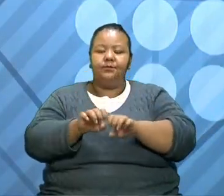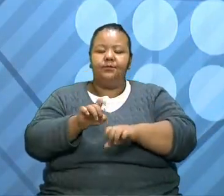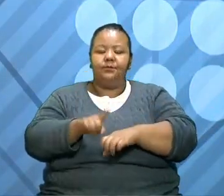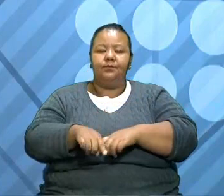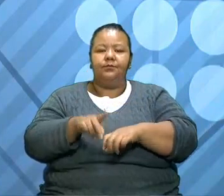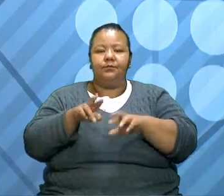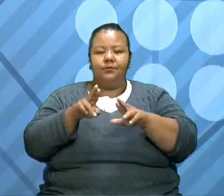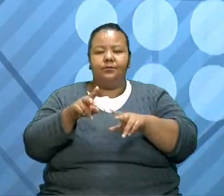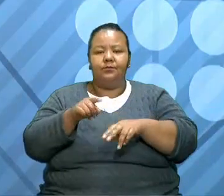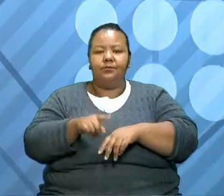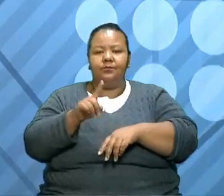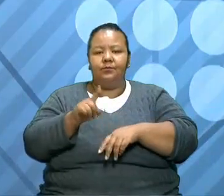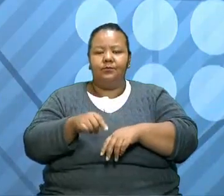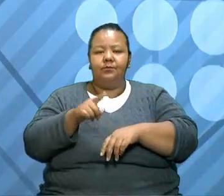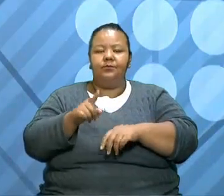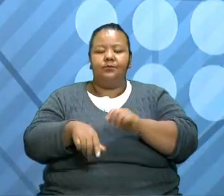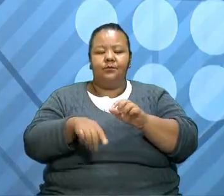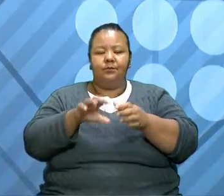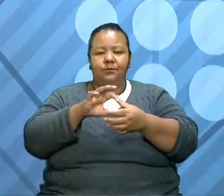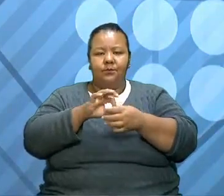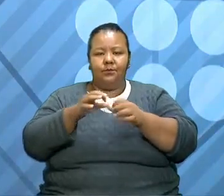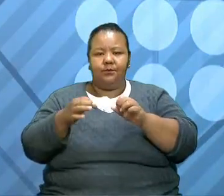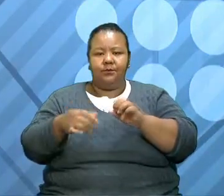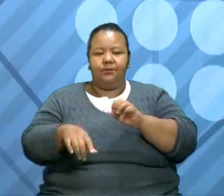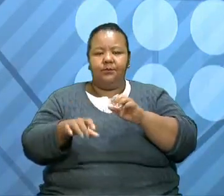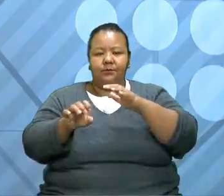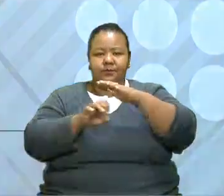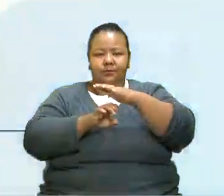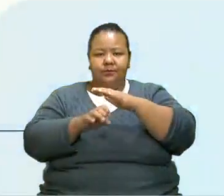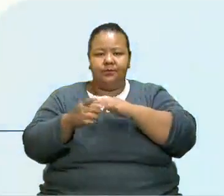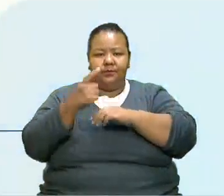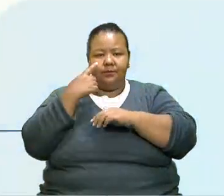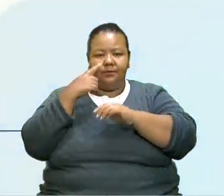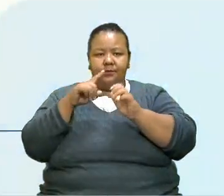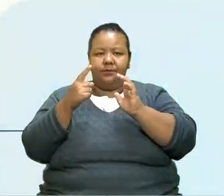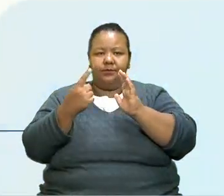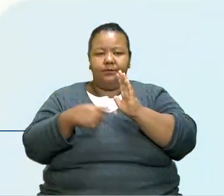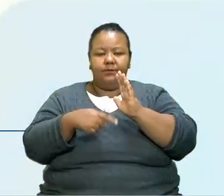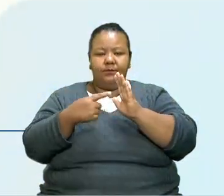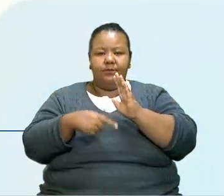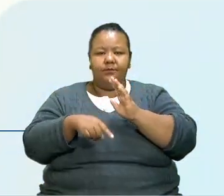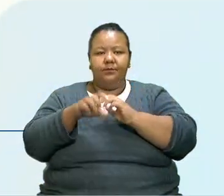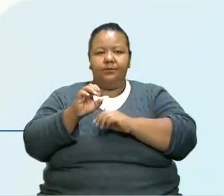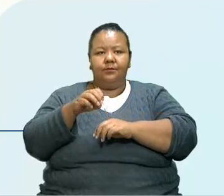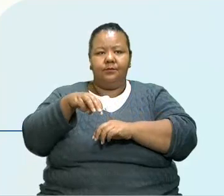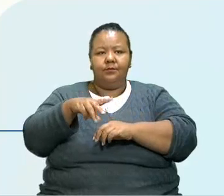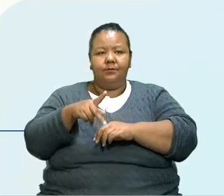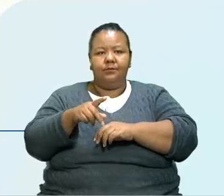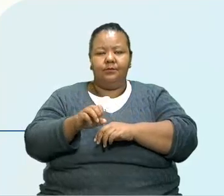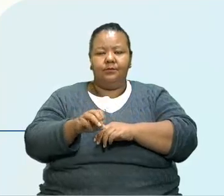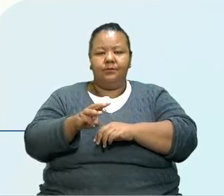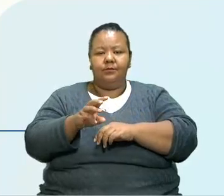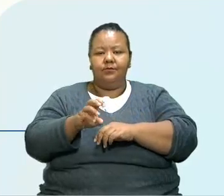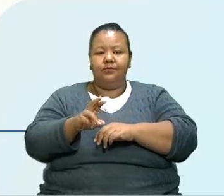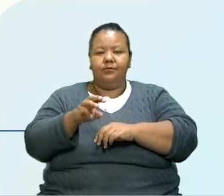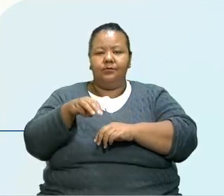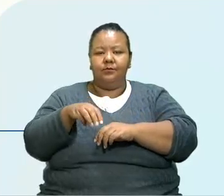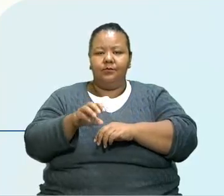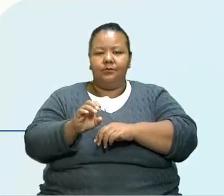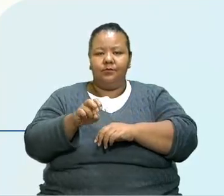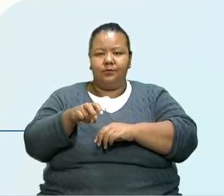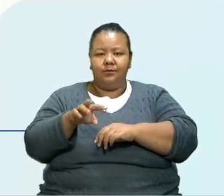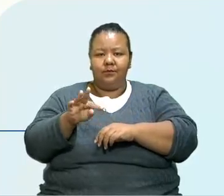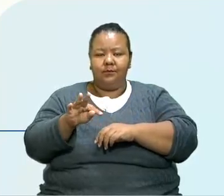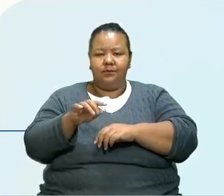definidas conforme for o contexto da empresa. Vamos ver as diretrizes do empowerment. Então, para entender o